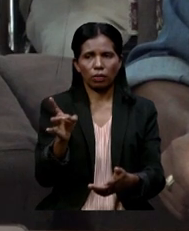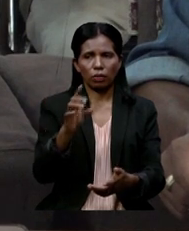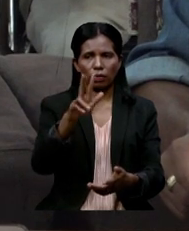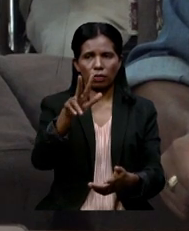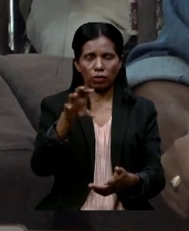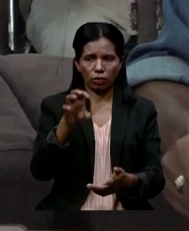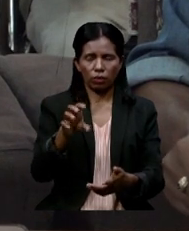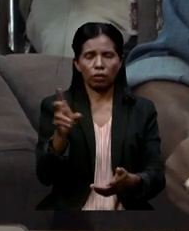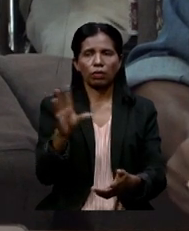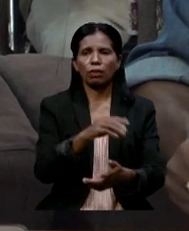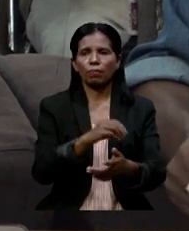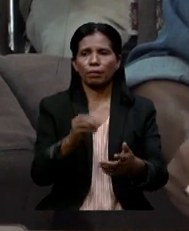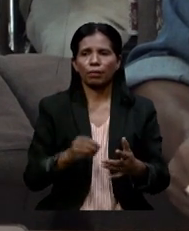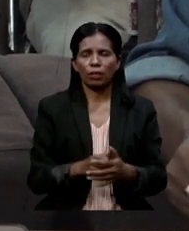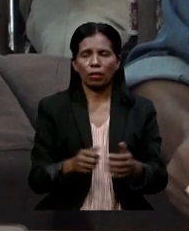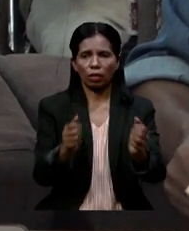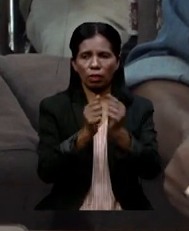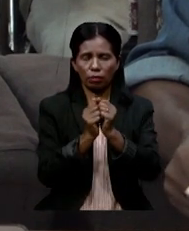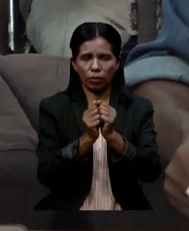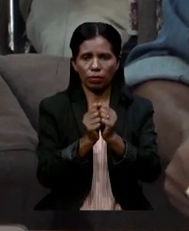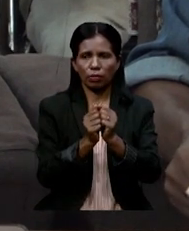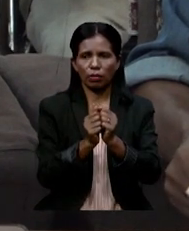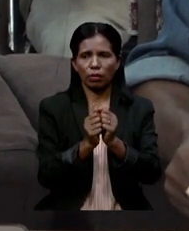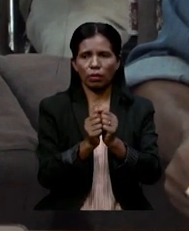43,8802 vezes 5, hamutu